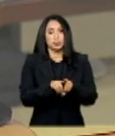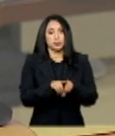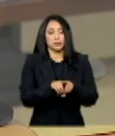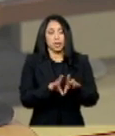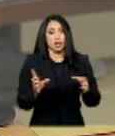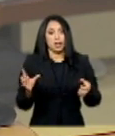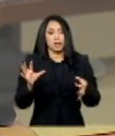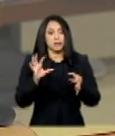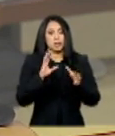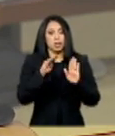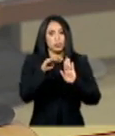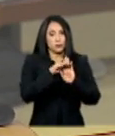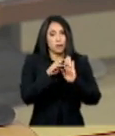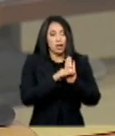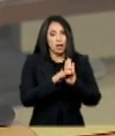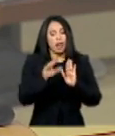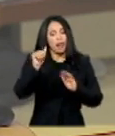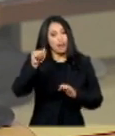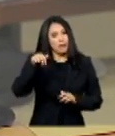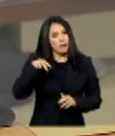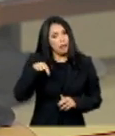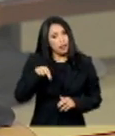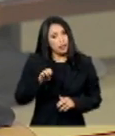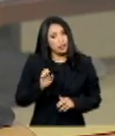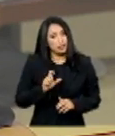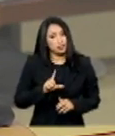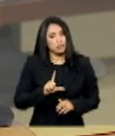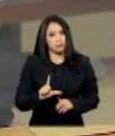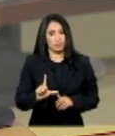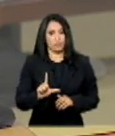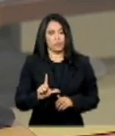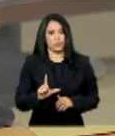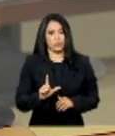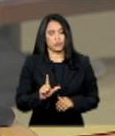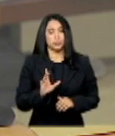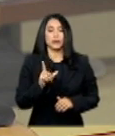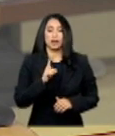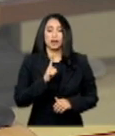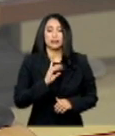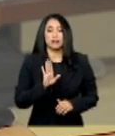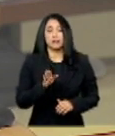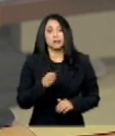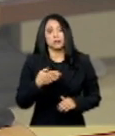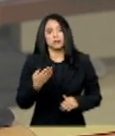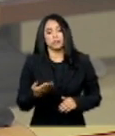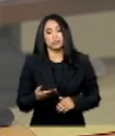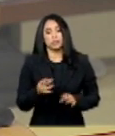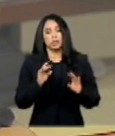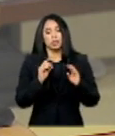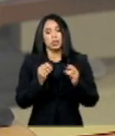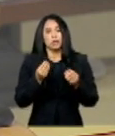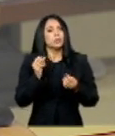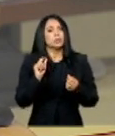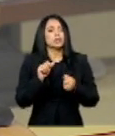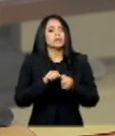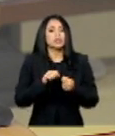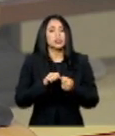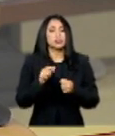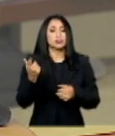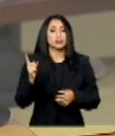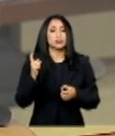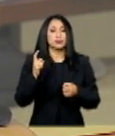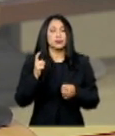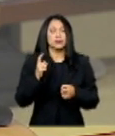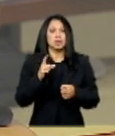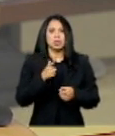regulação dessa questão que em essência faz com que não remanescer qualquer